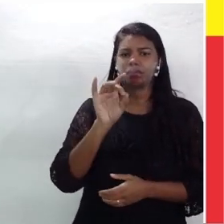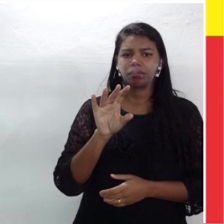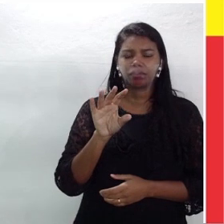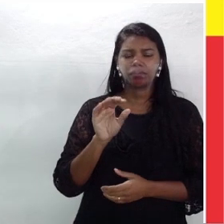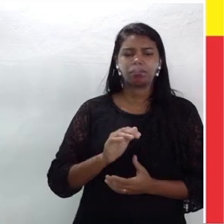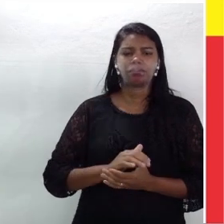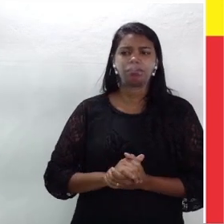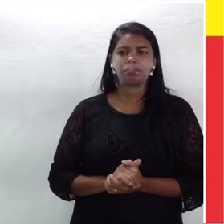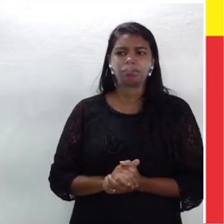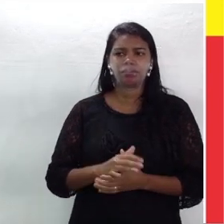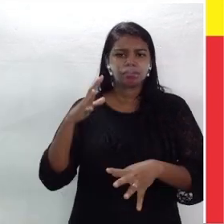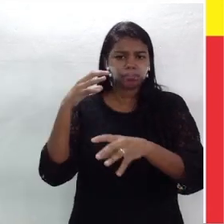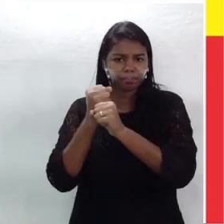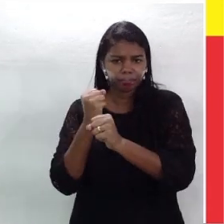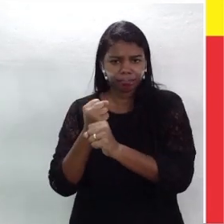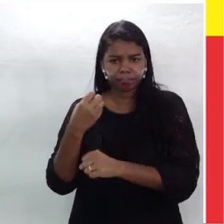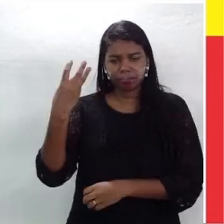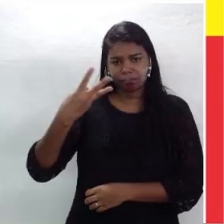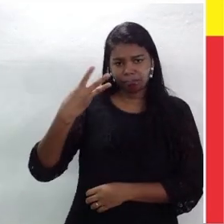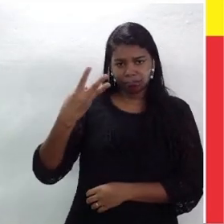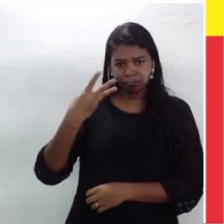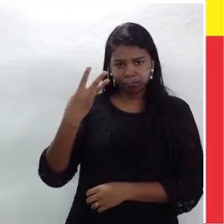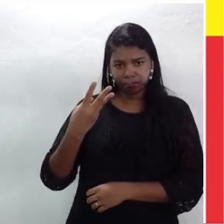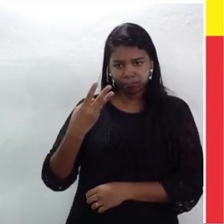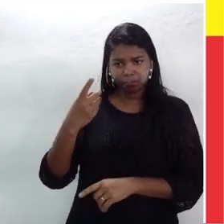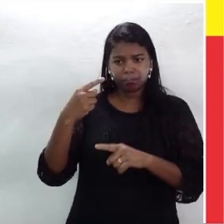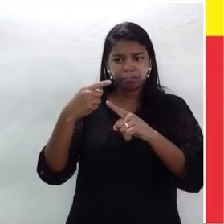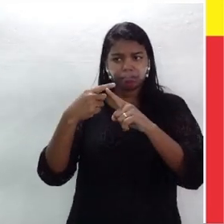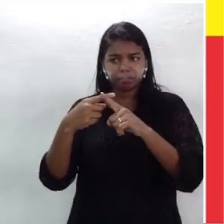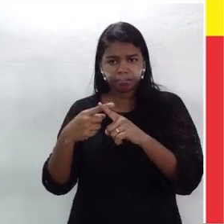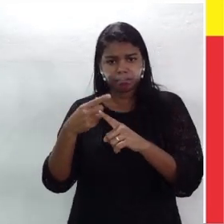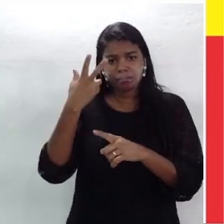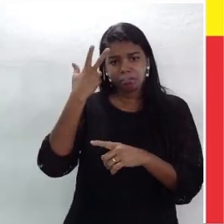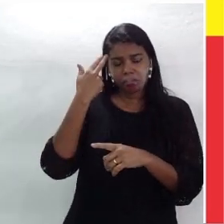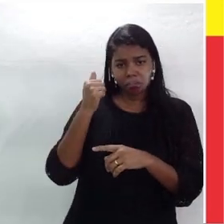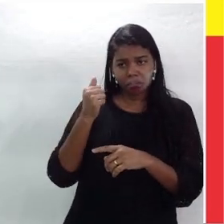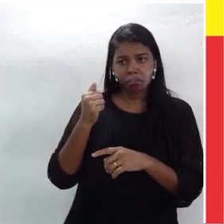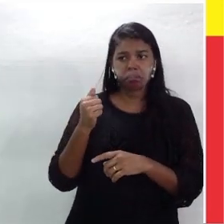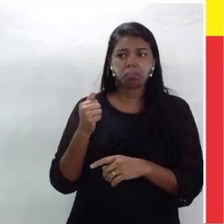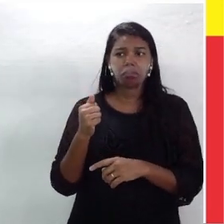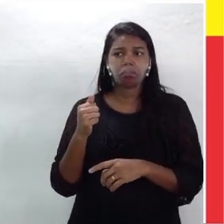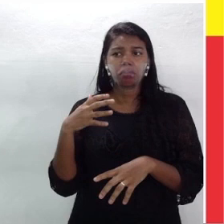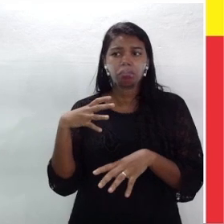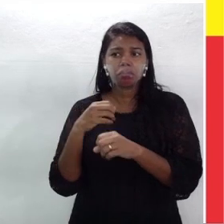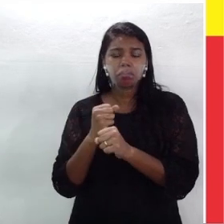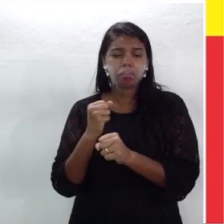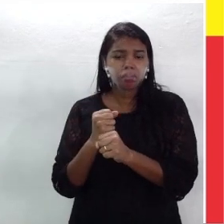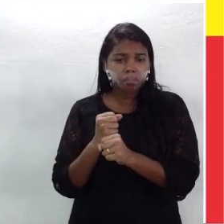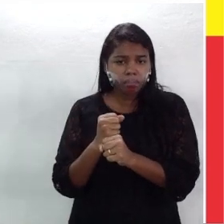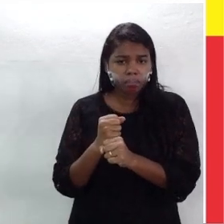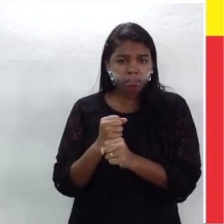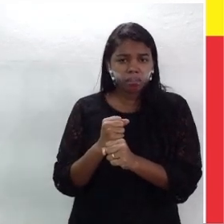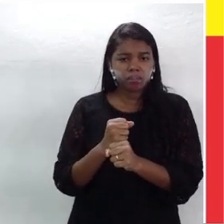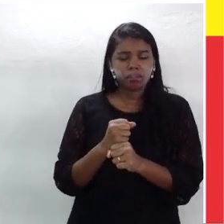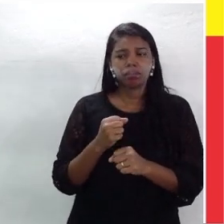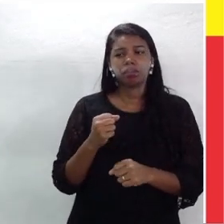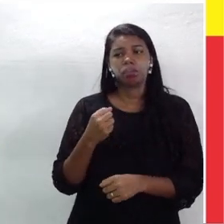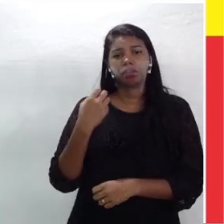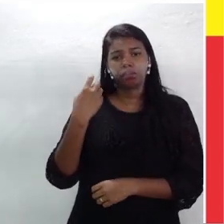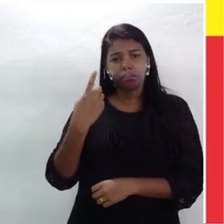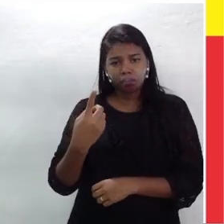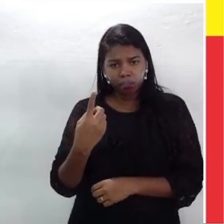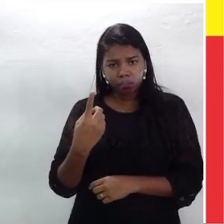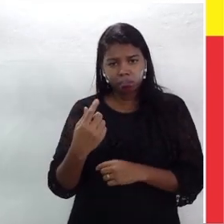pegar esses 3 valores, multiplicar, como é o mesmo valor, podemos tanto multiplicar um